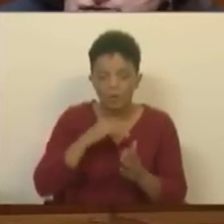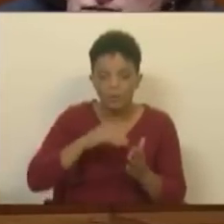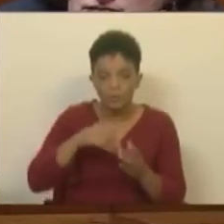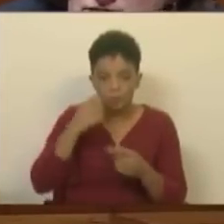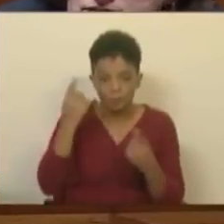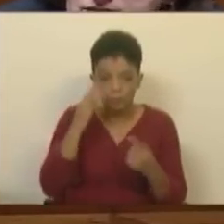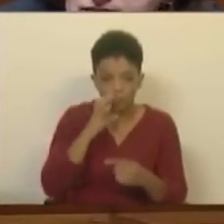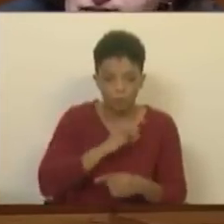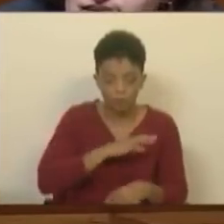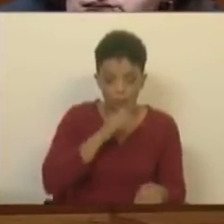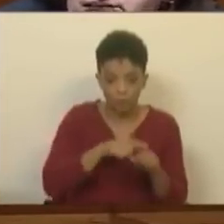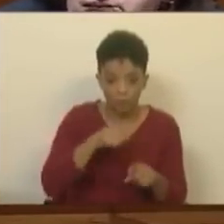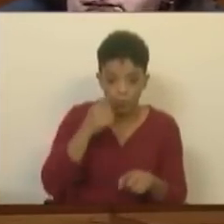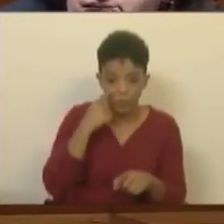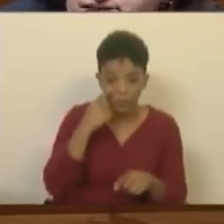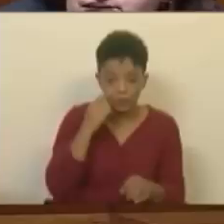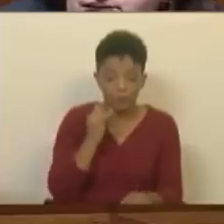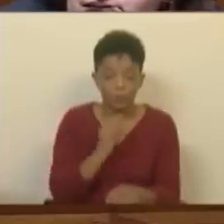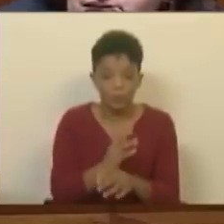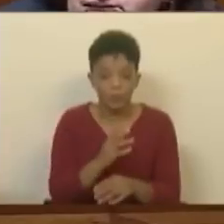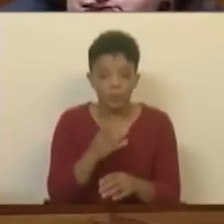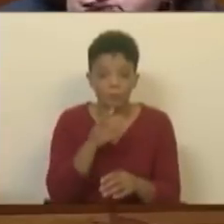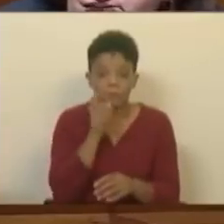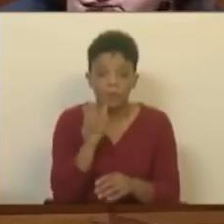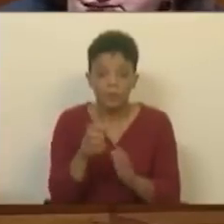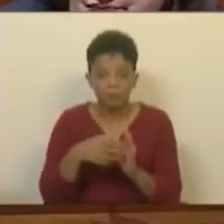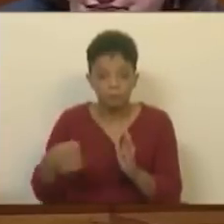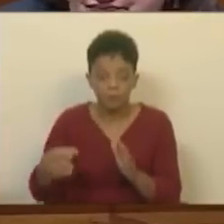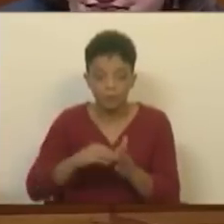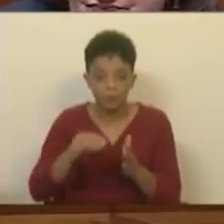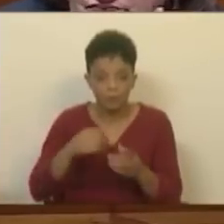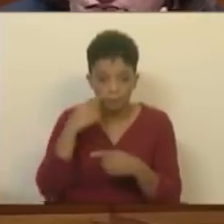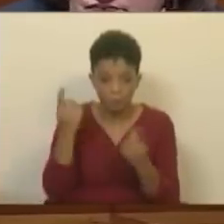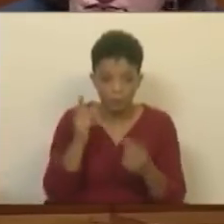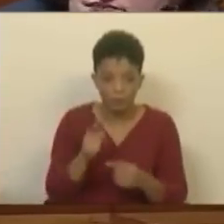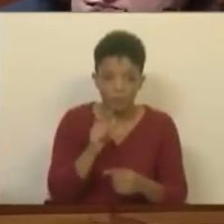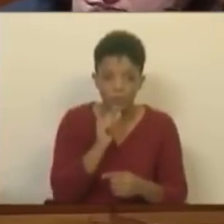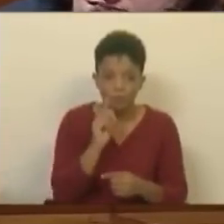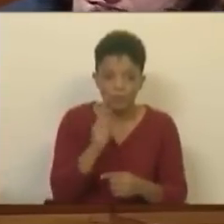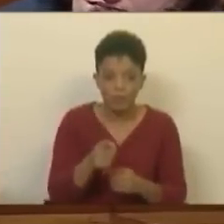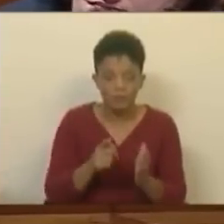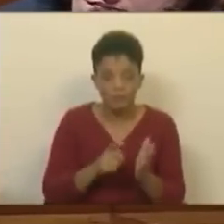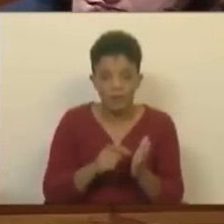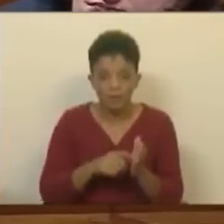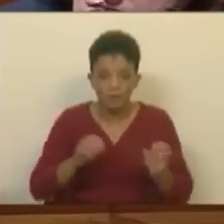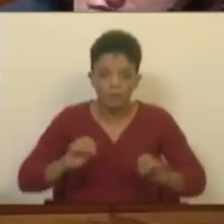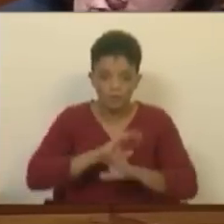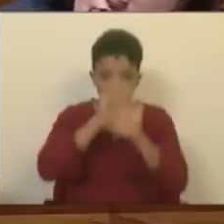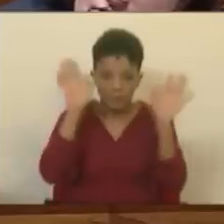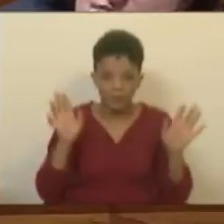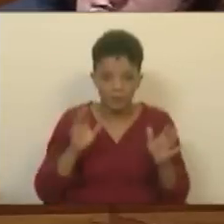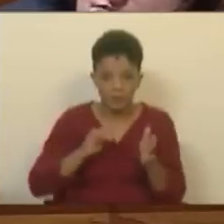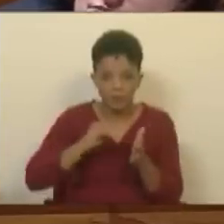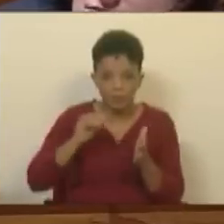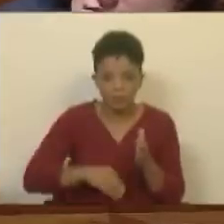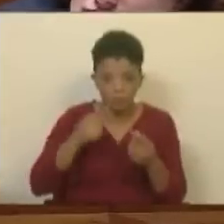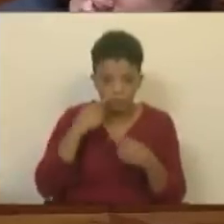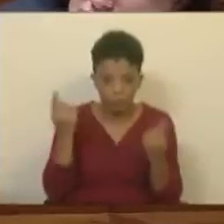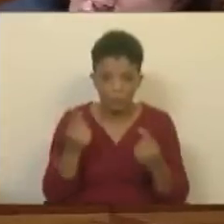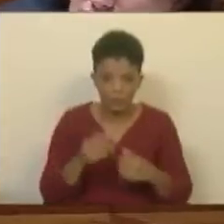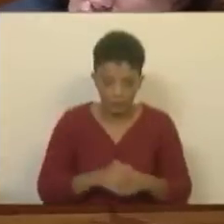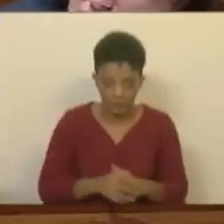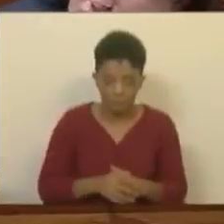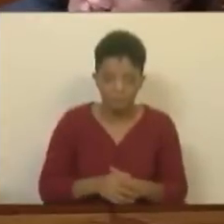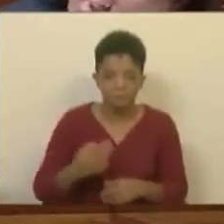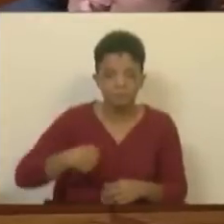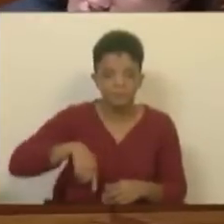senhor Deputado conhece qual é a outra Face do tema burocracia na contratação pública chama-se falta de Transparência na contratação pública e nós